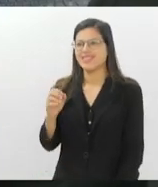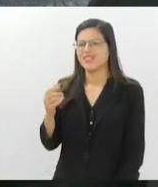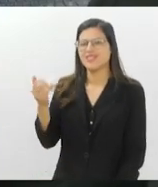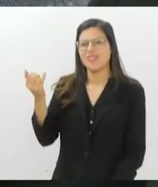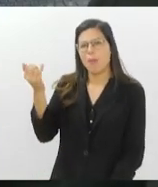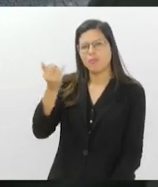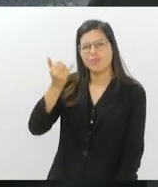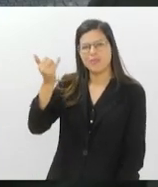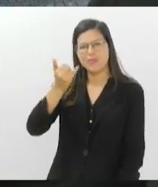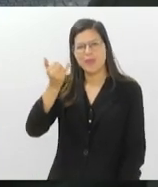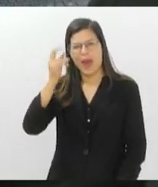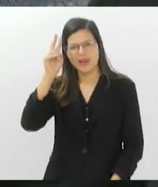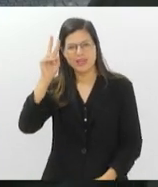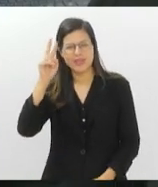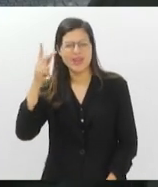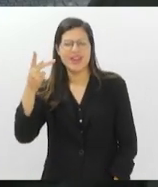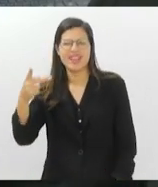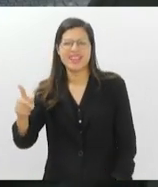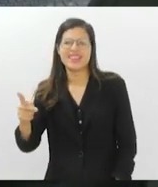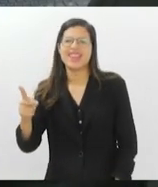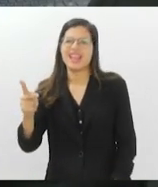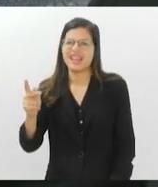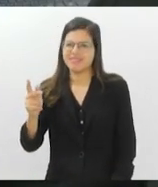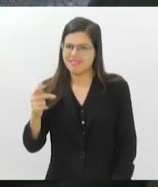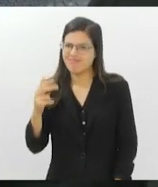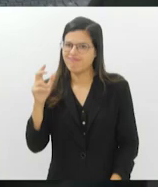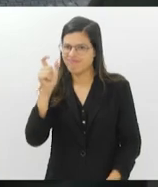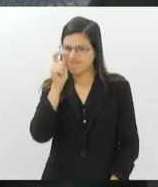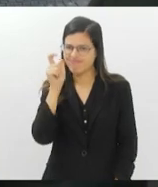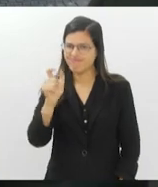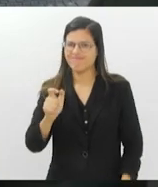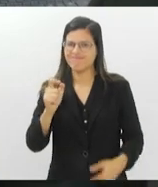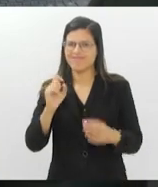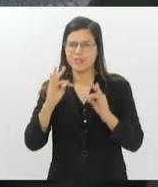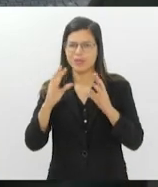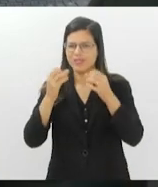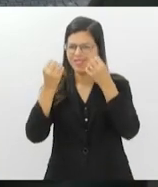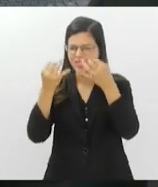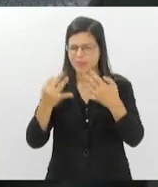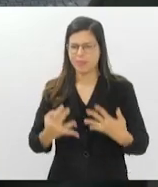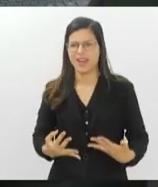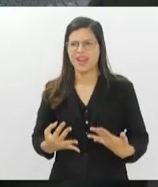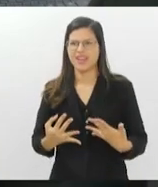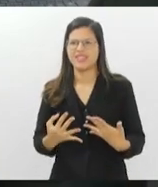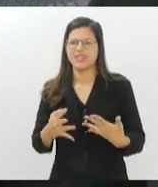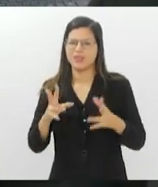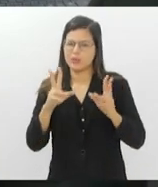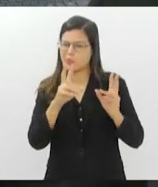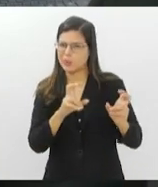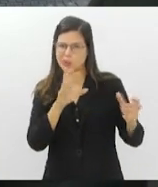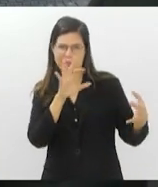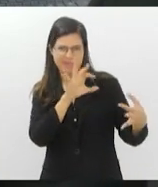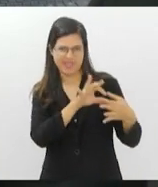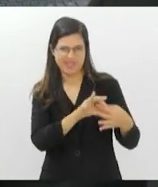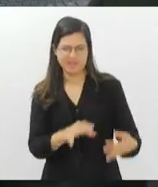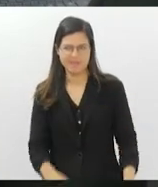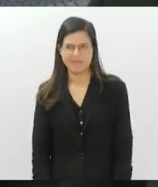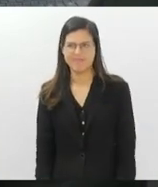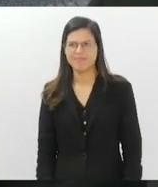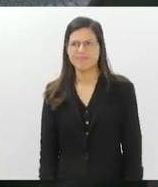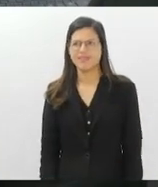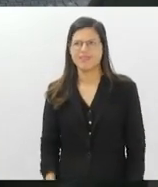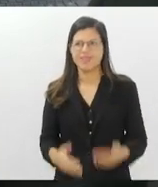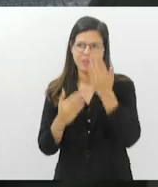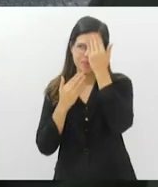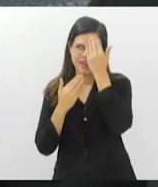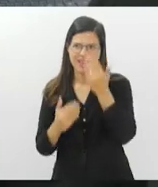contando toda a história dela, bastante rica e interessante, todo esse esclarecimento sobre o mercado de Goldwriter. Muito obrigado,